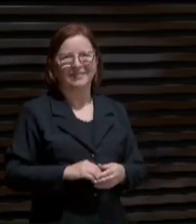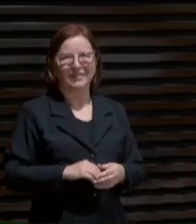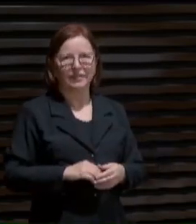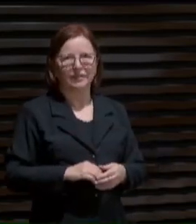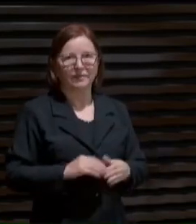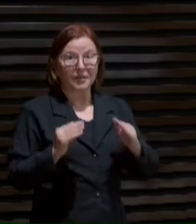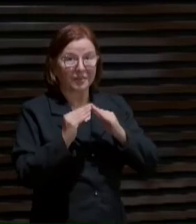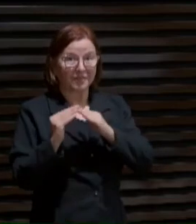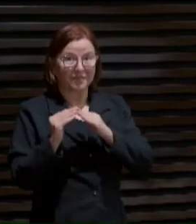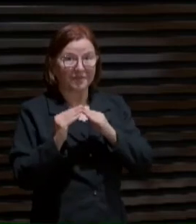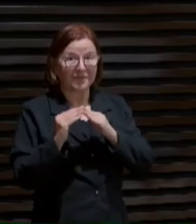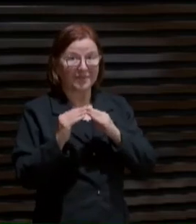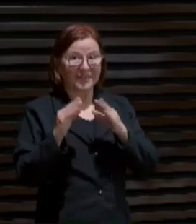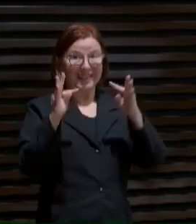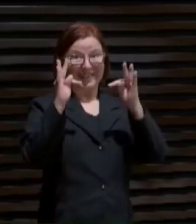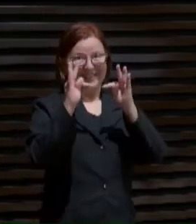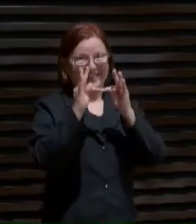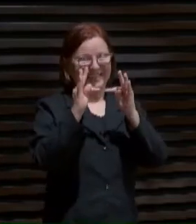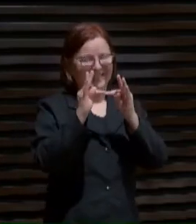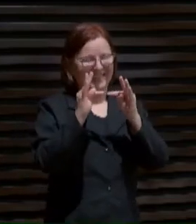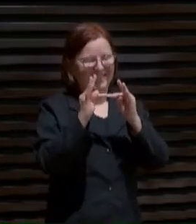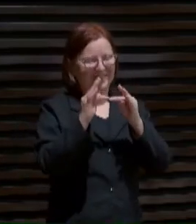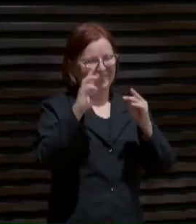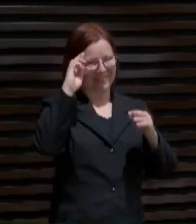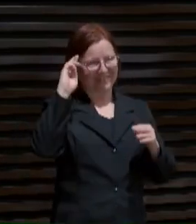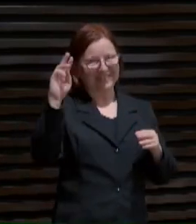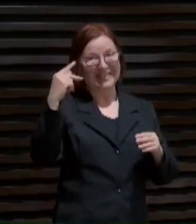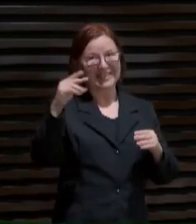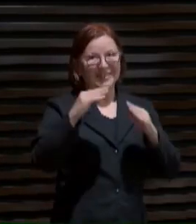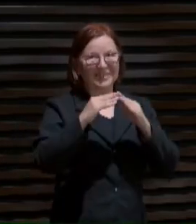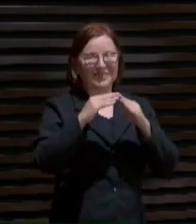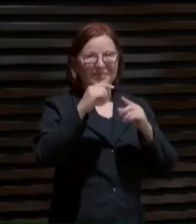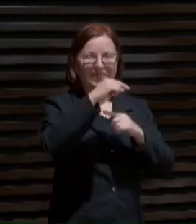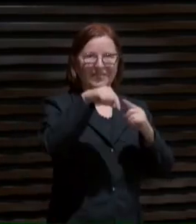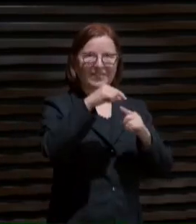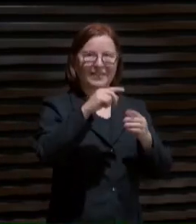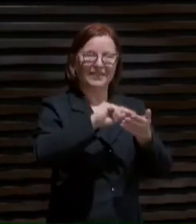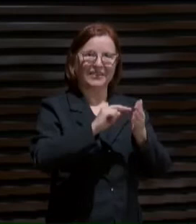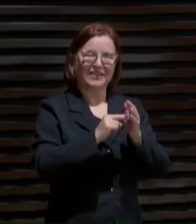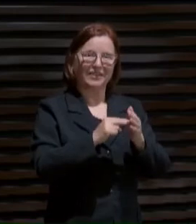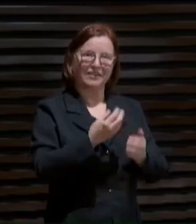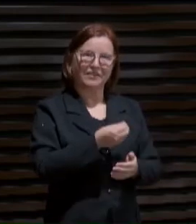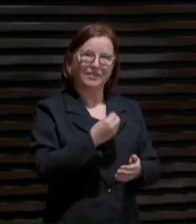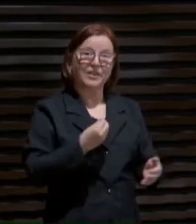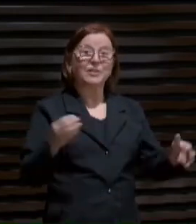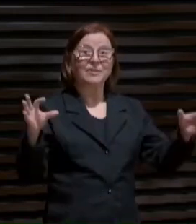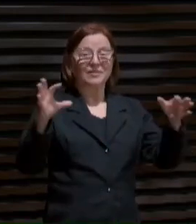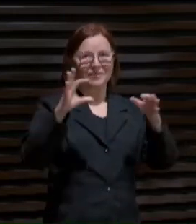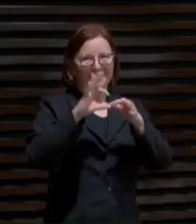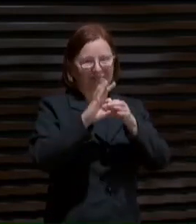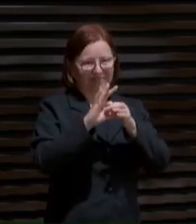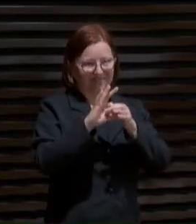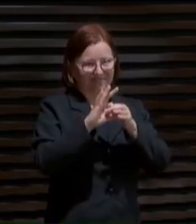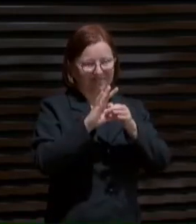habitar no templo do Senhor habitará no seu Santuário quer dizer viver no senhor quer viver quer dizer